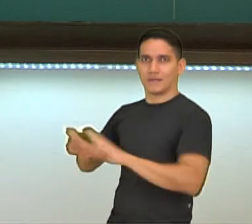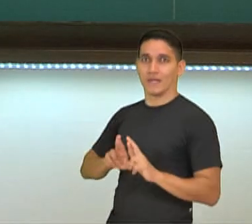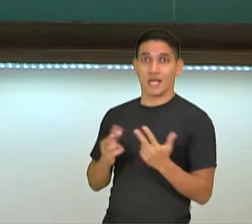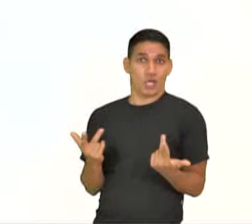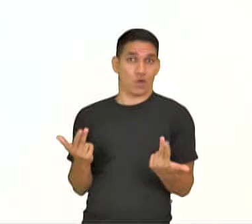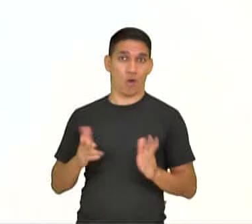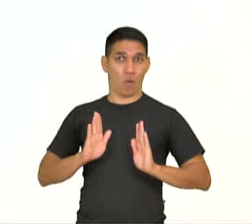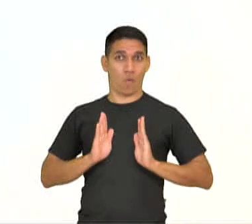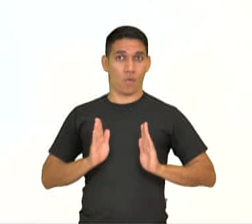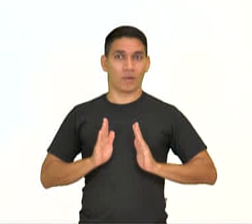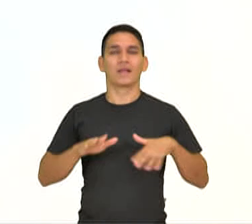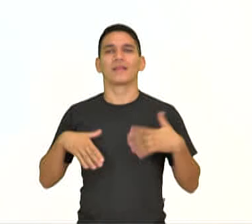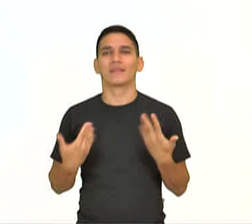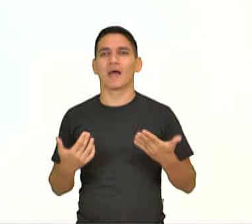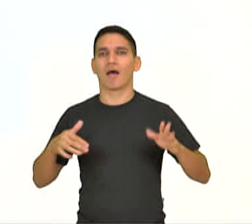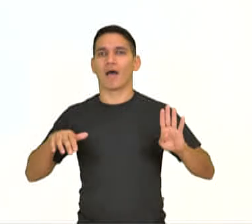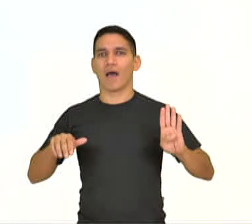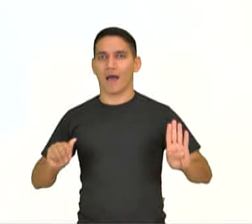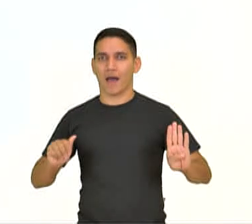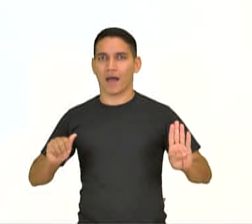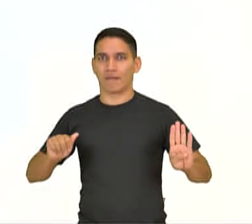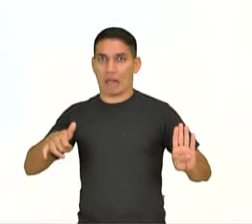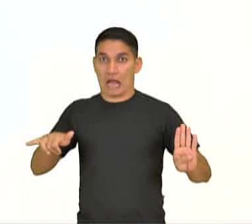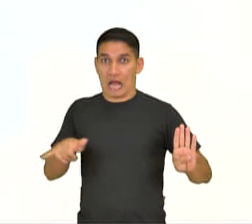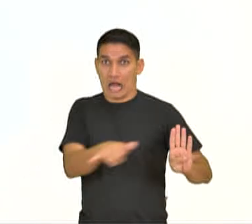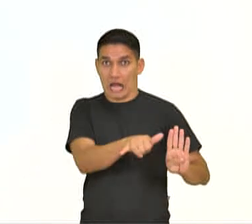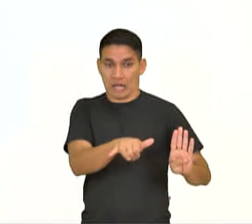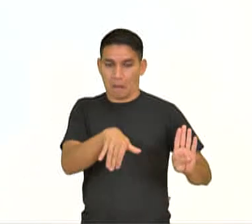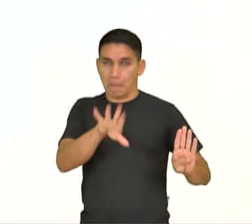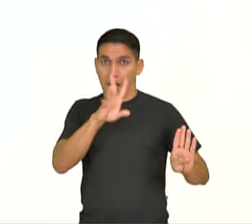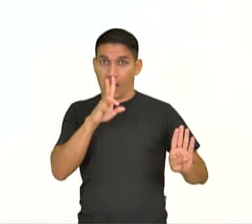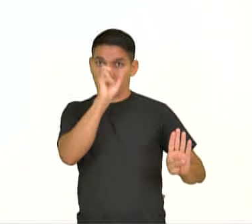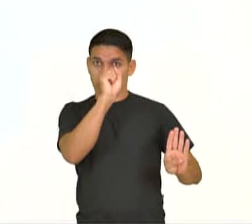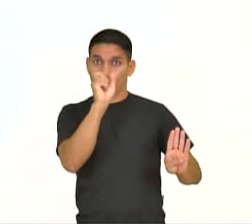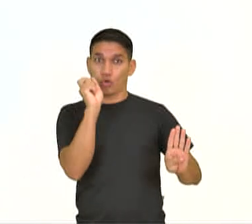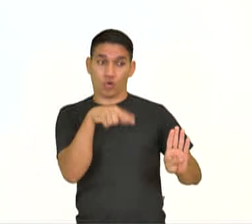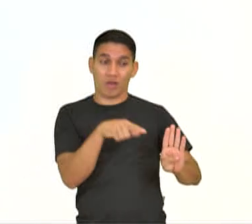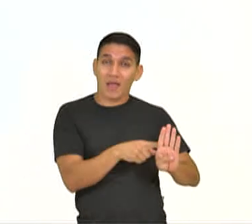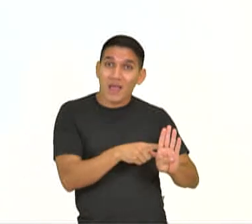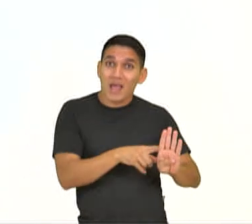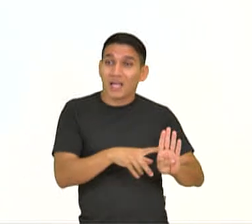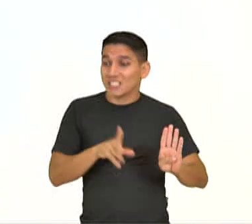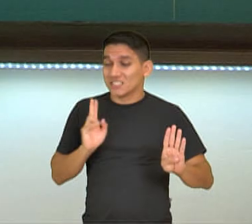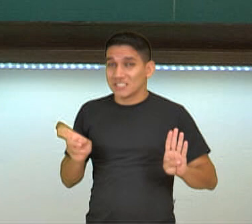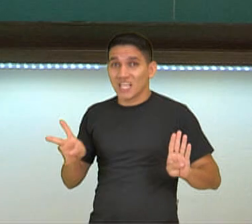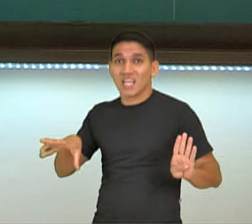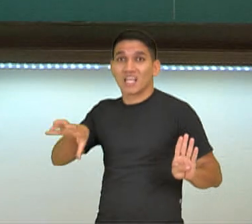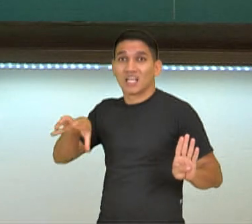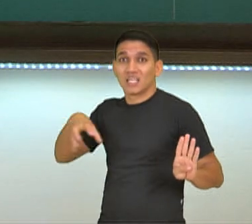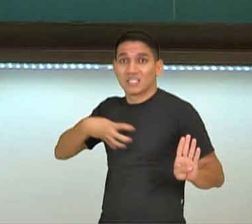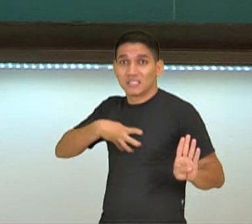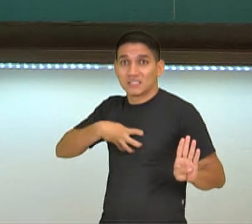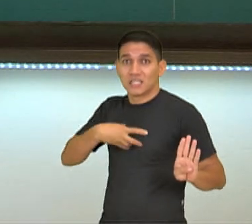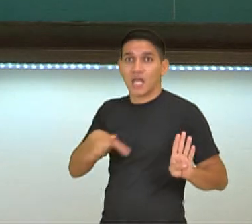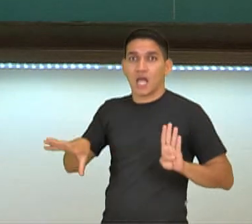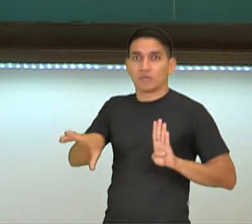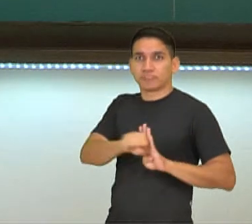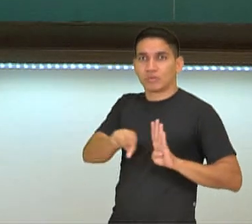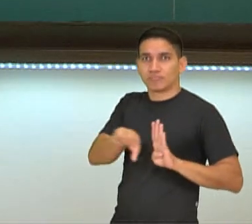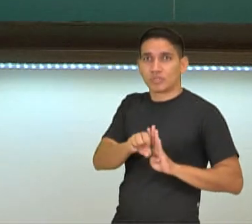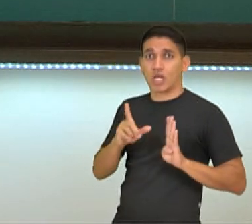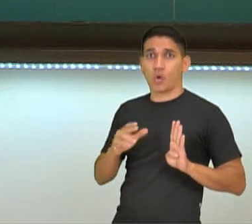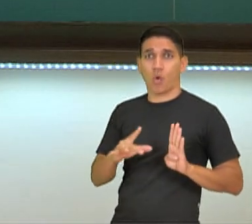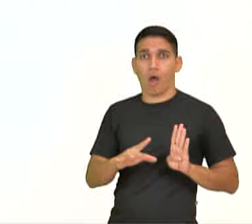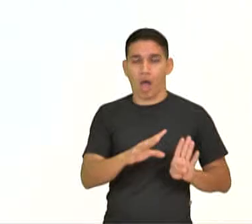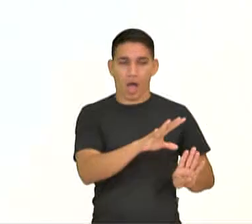o campo elétrico da carga A é mais intenso e a força sentida por B é de igual intensidade à força sentida por A. Ok? É